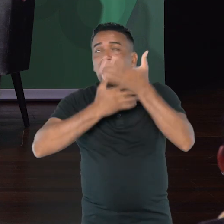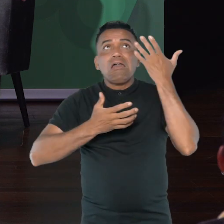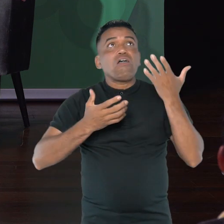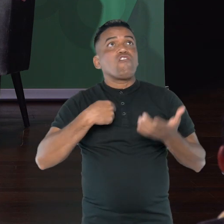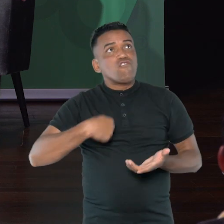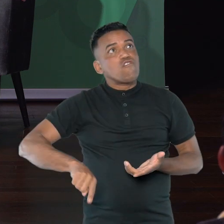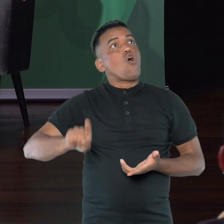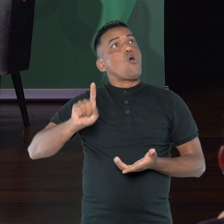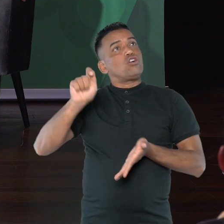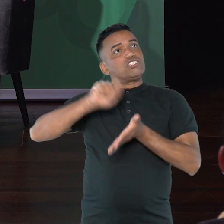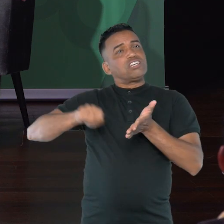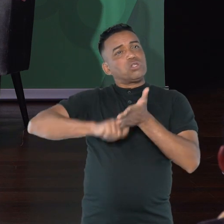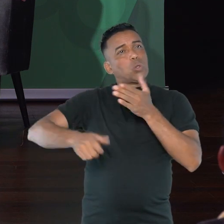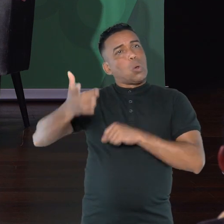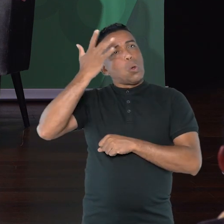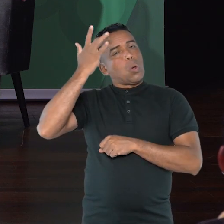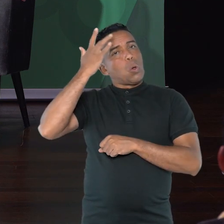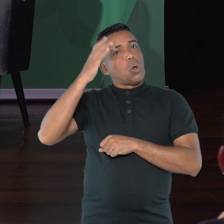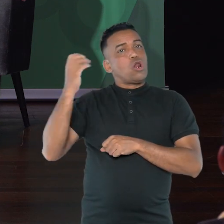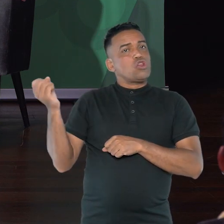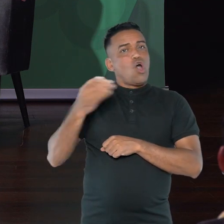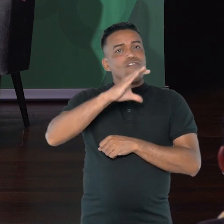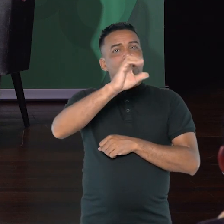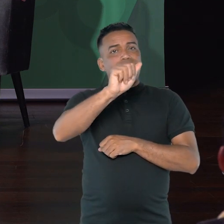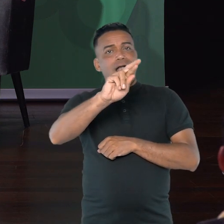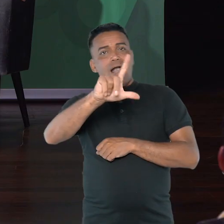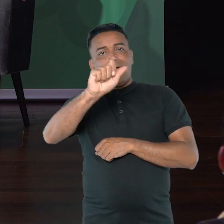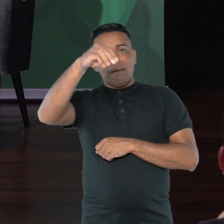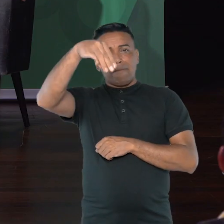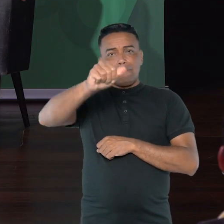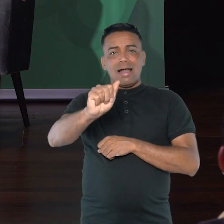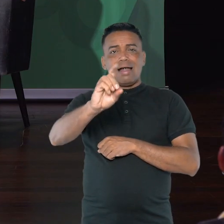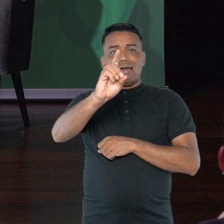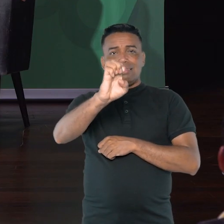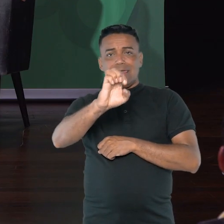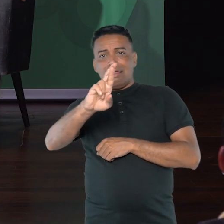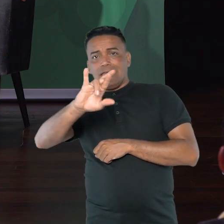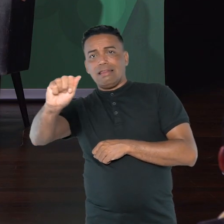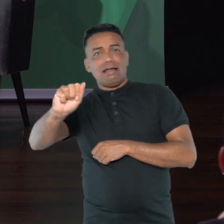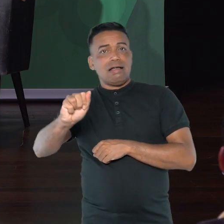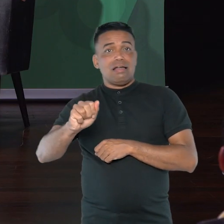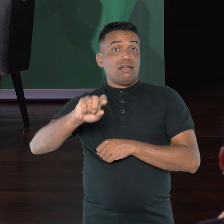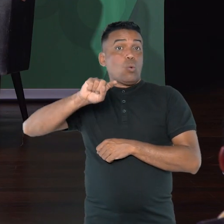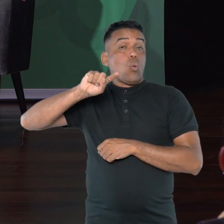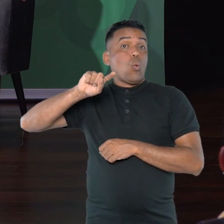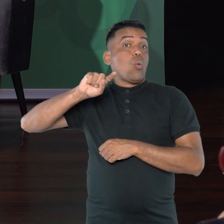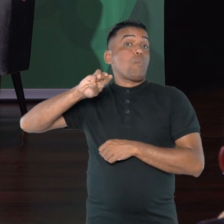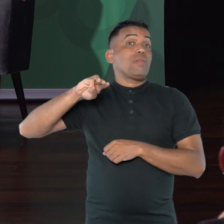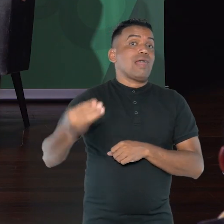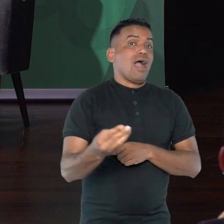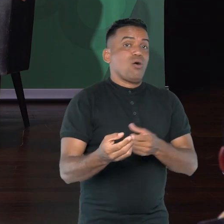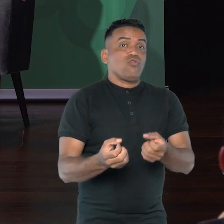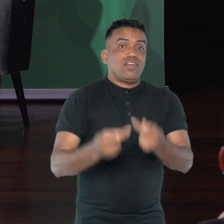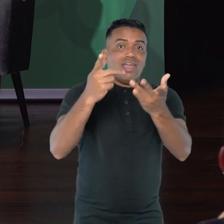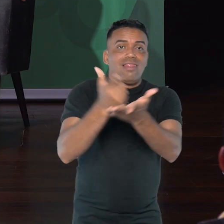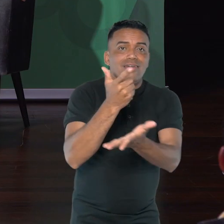essa ilusão de que todo mundo vai ser uma nova Carla Madeira, vai vender 1 milhão de exemplares. E o Afonso conhece muito melhor do que eu a trajetória da